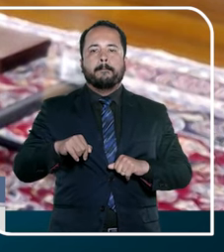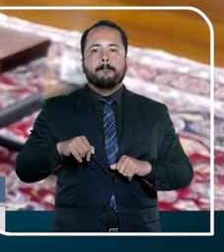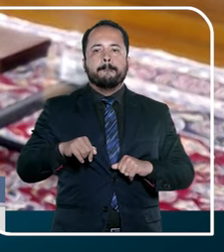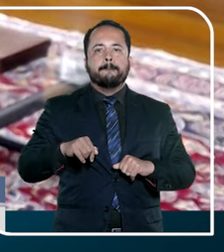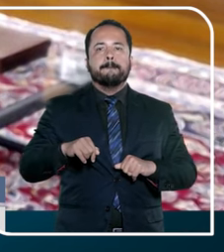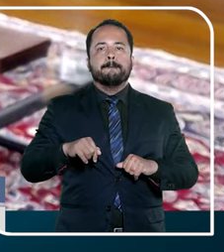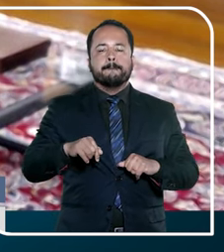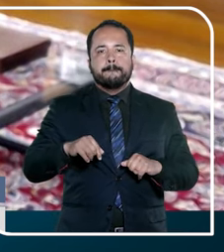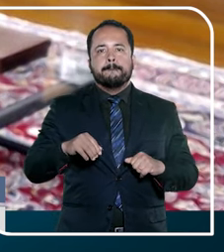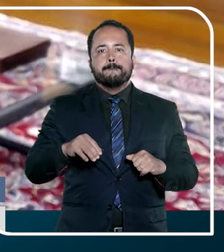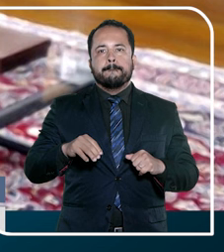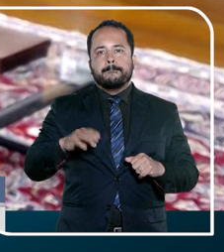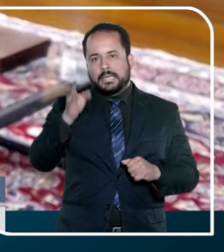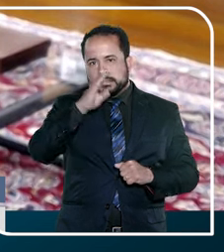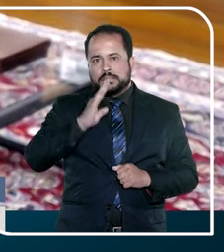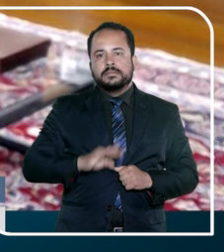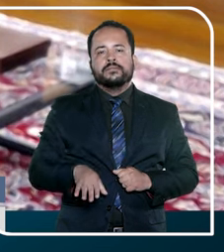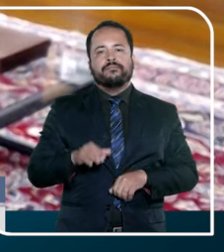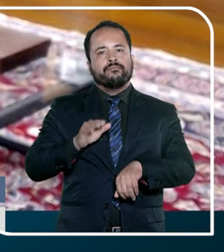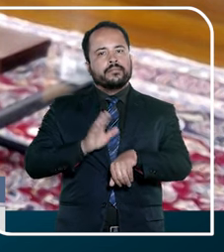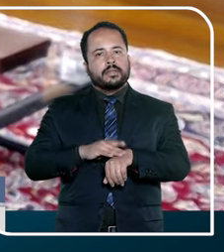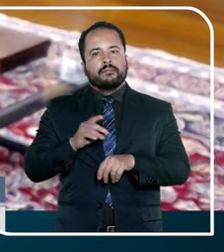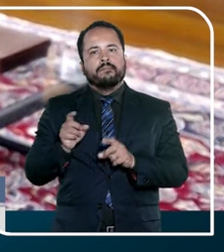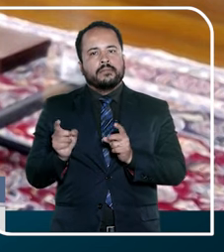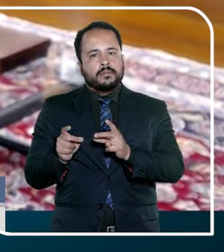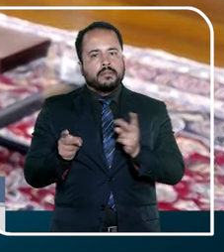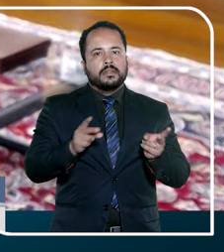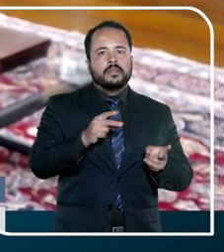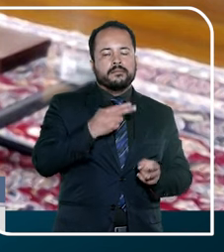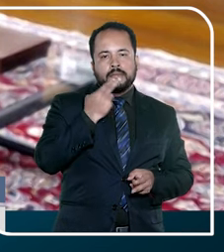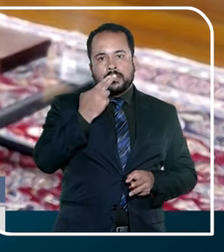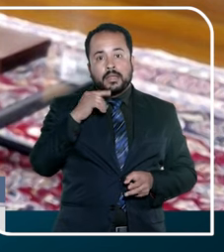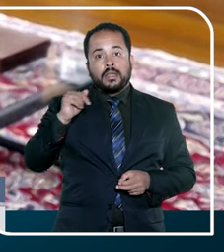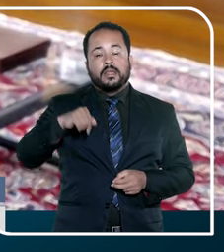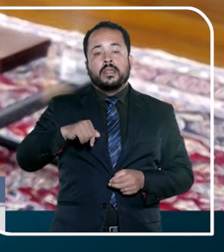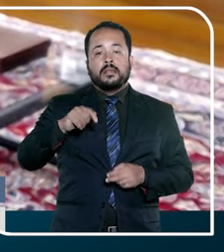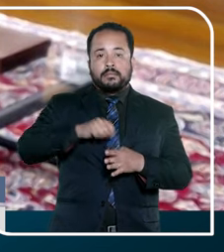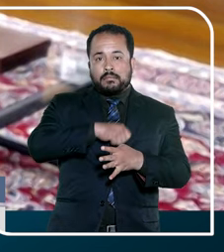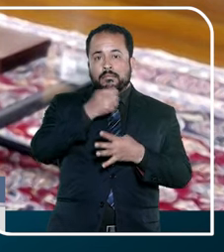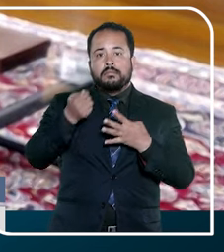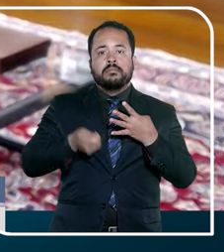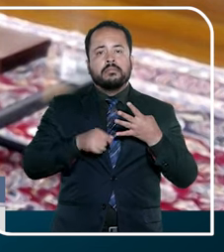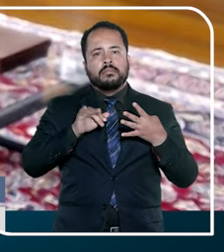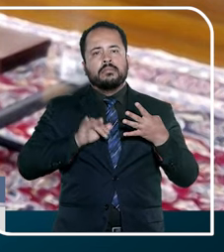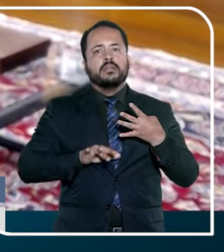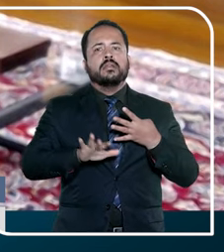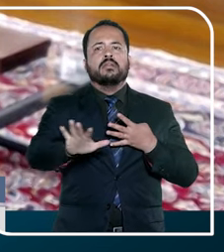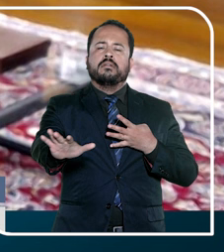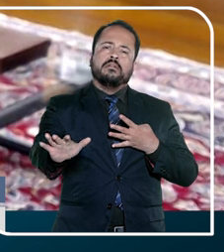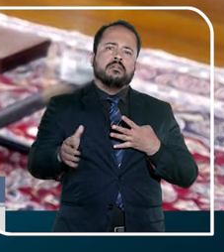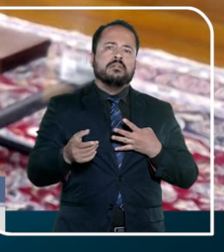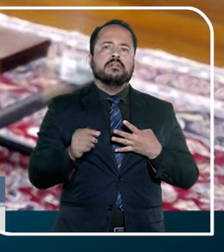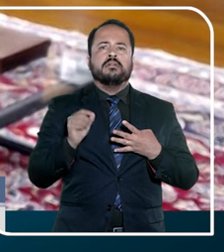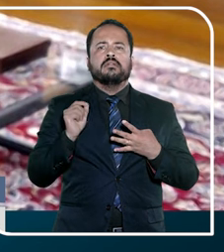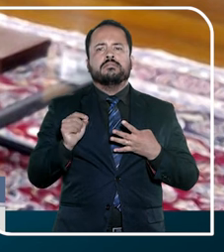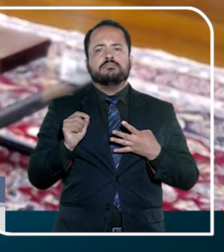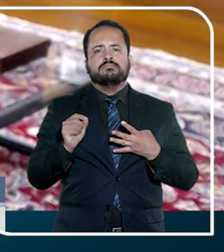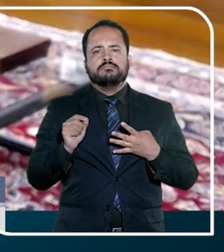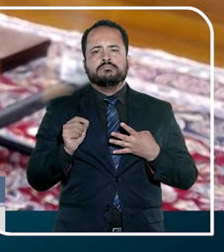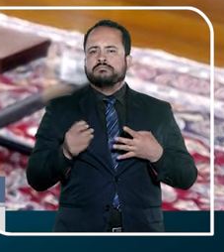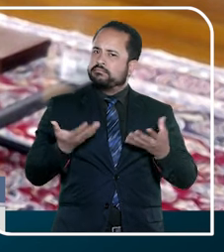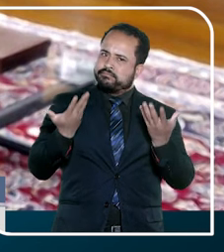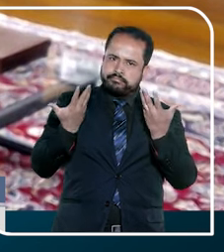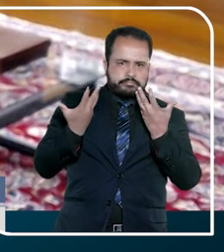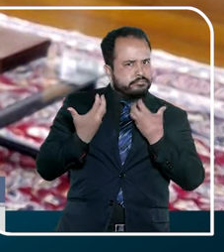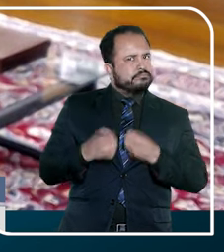uma uma realmente uma mudança da nossa que inicialmente não tolerava esse tipo de produto de